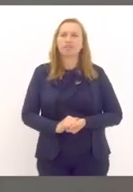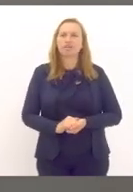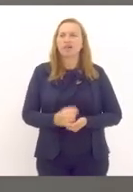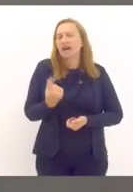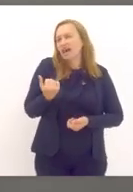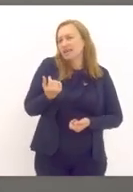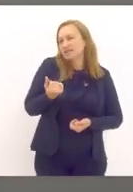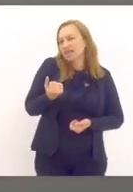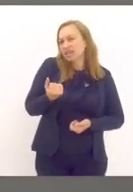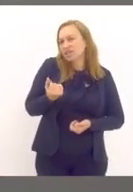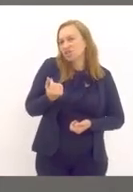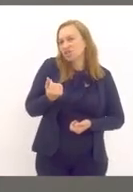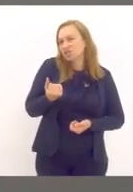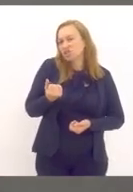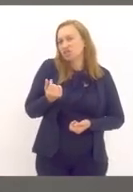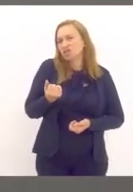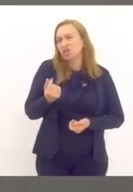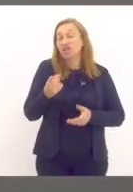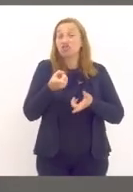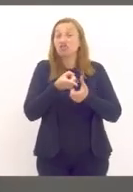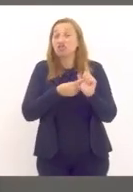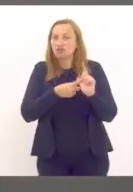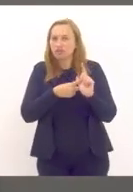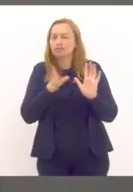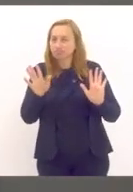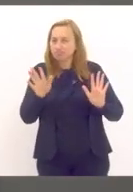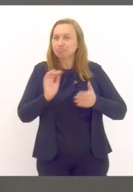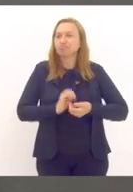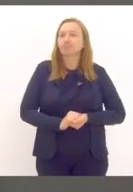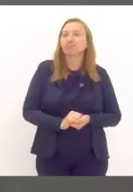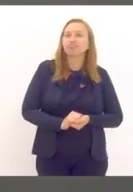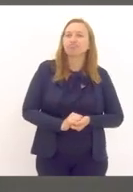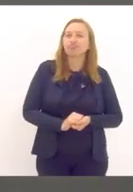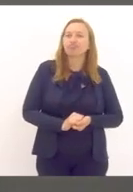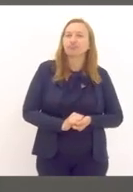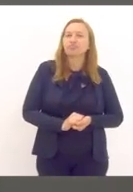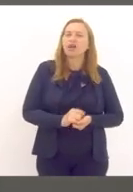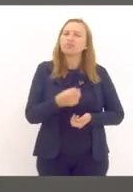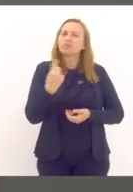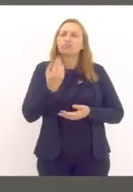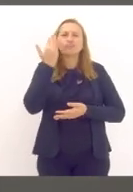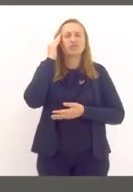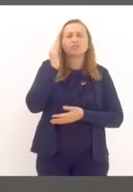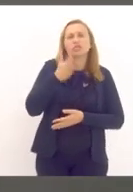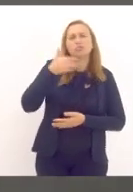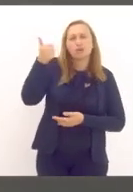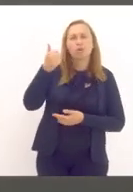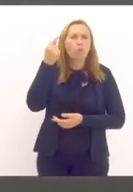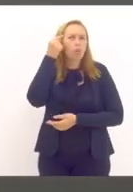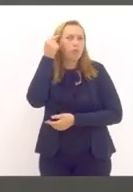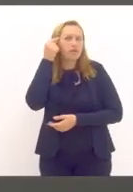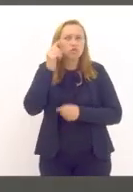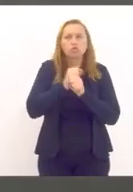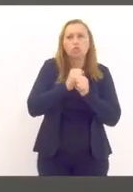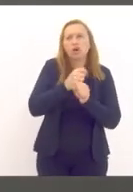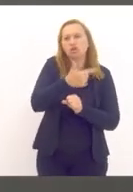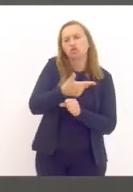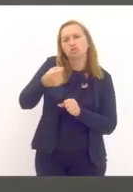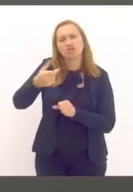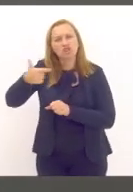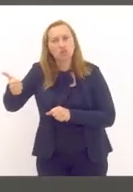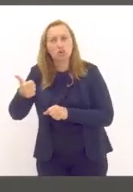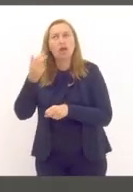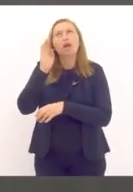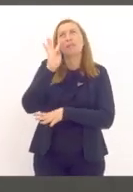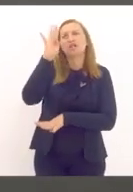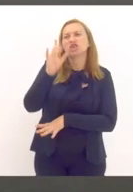Selic afeta em especial dívida, então estamos olhando. Então, para a gente ter uma noção, quando se pensou o ano de 2022, se